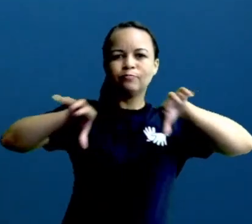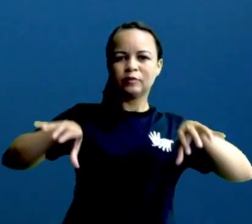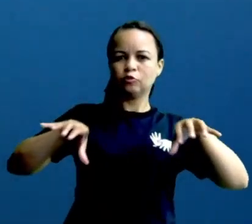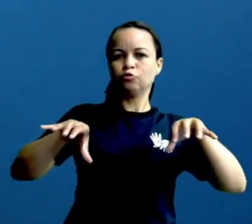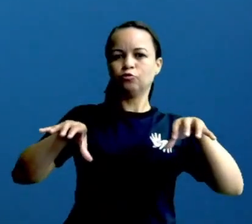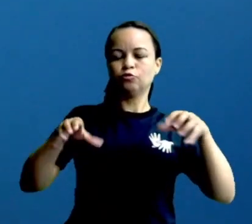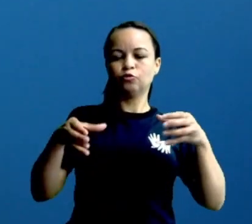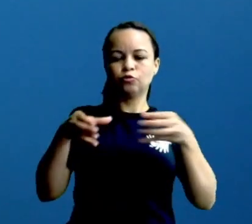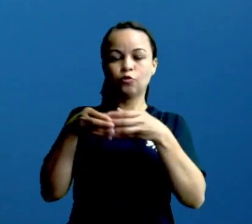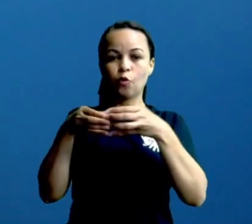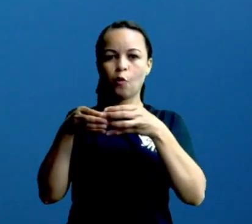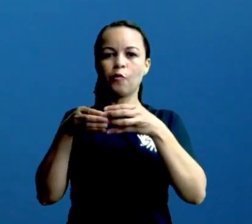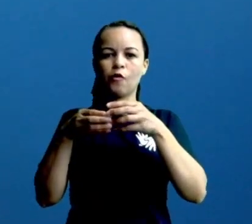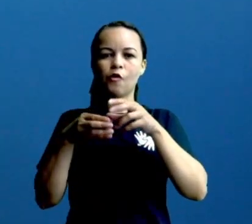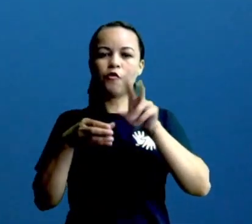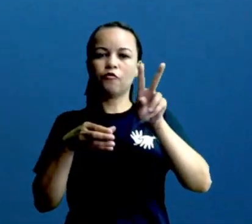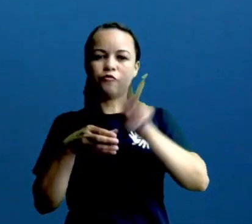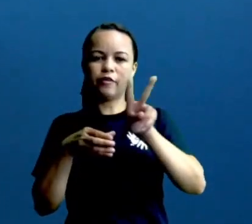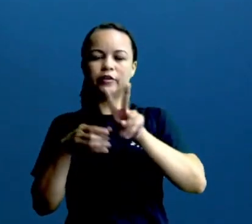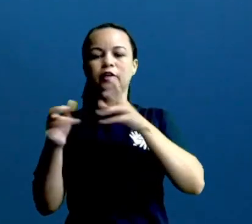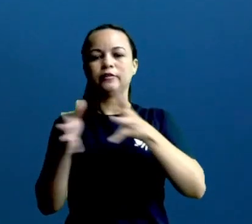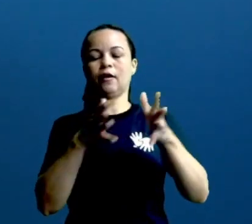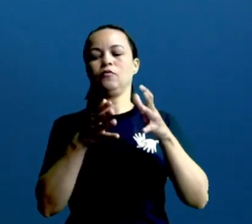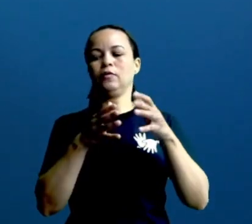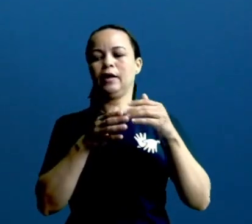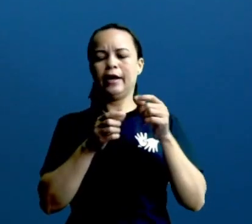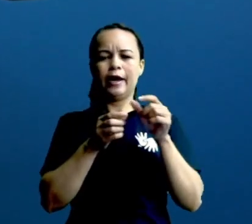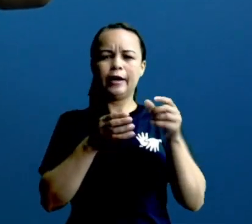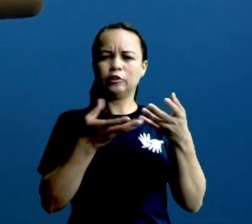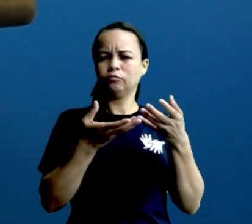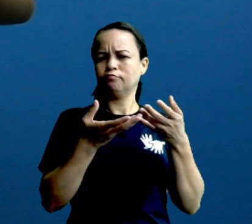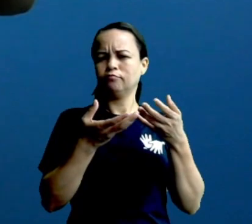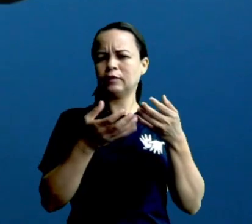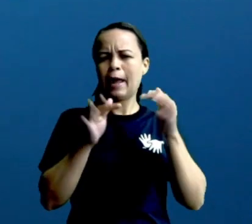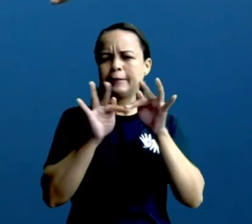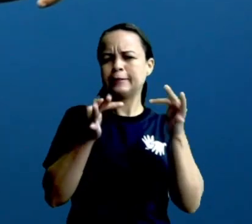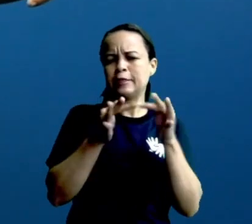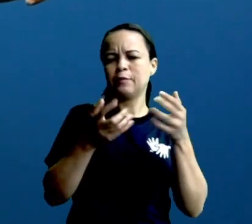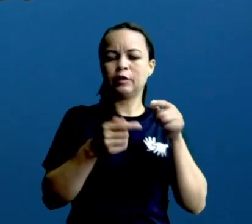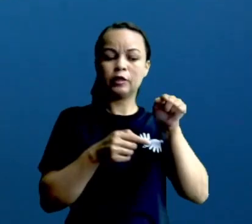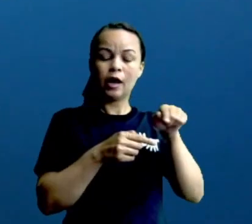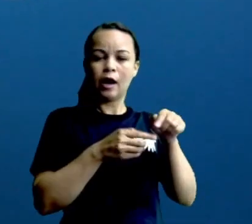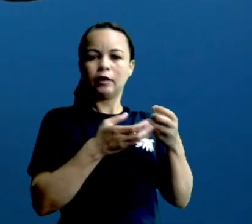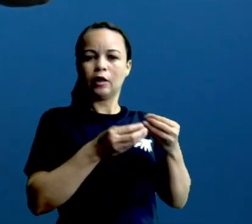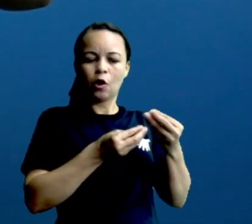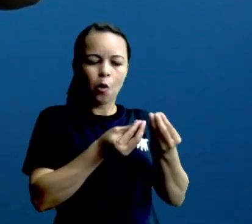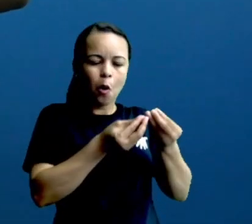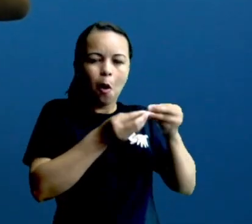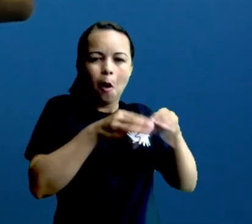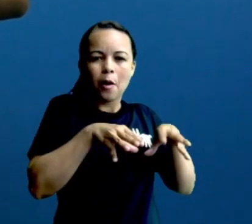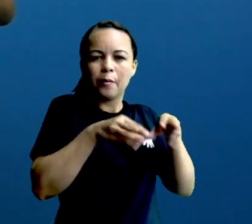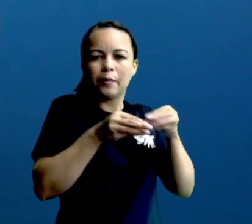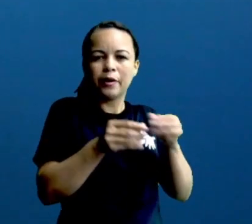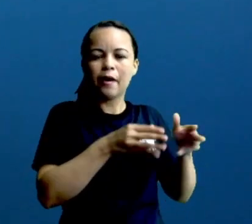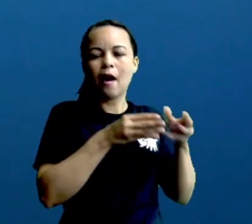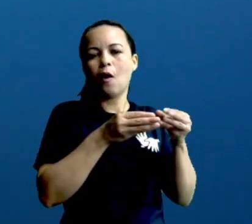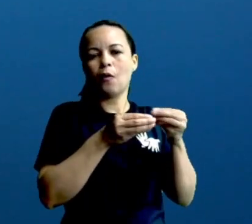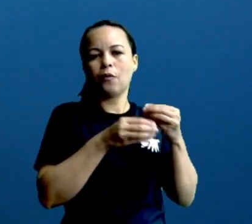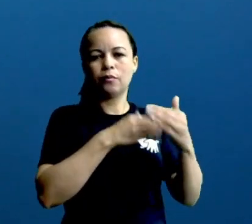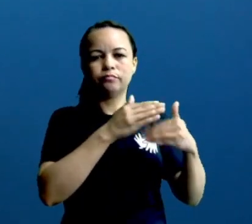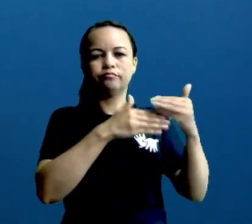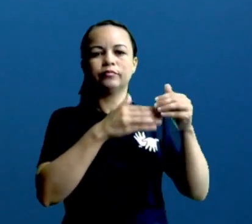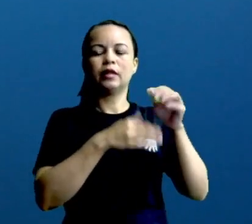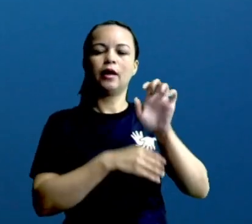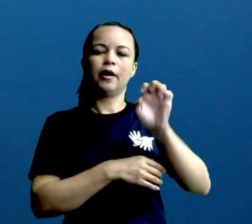Simples. Esse cara aqui, ele desenvolve embrião? Desenvolve. Só que esse embrião, ele não é protegido. Ele é largado, ele é solto. Ele